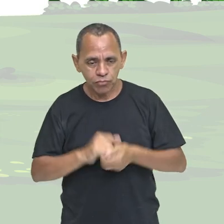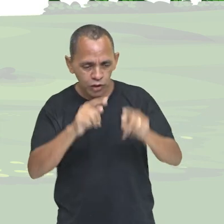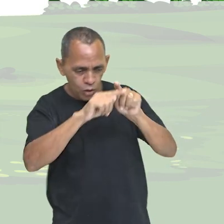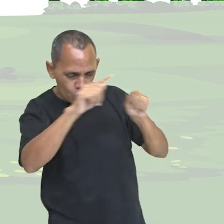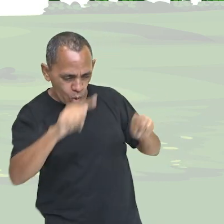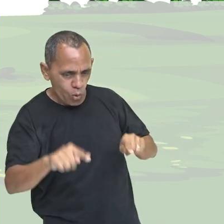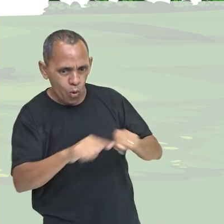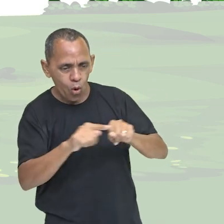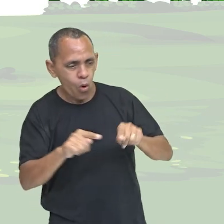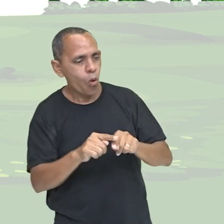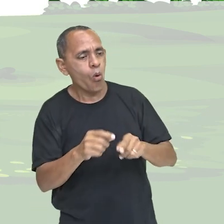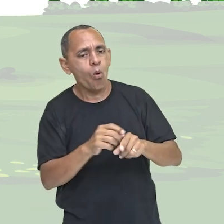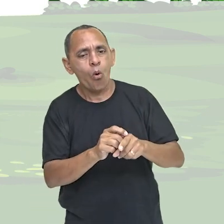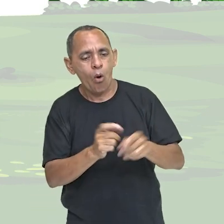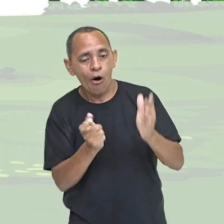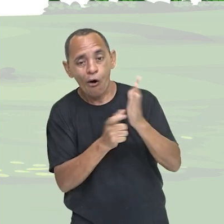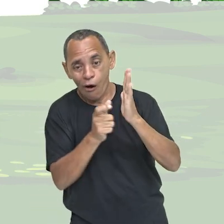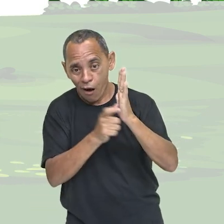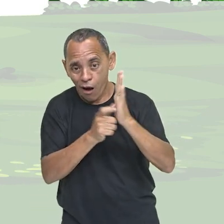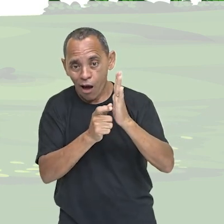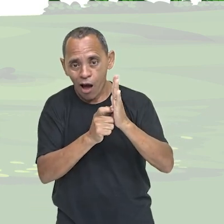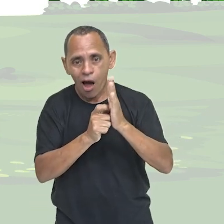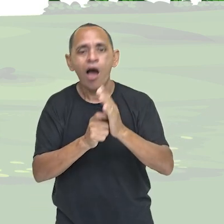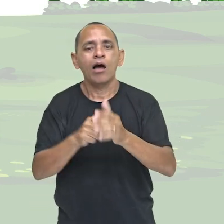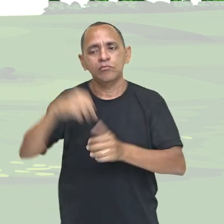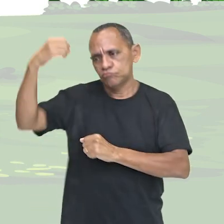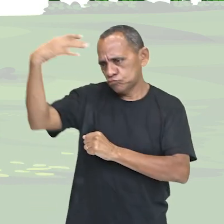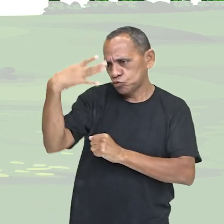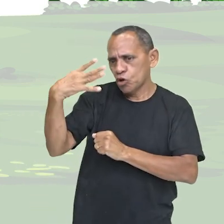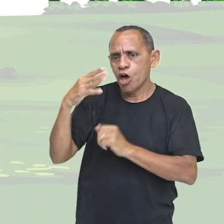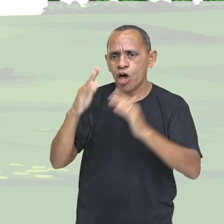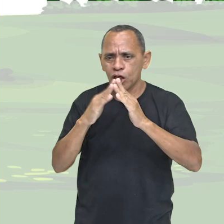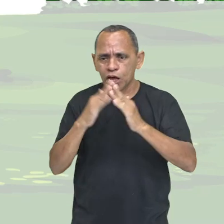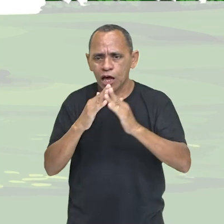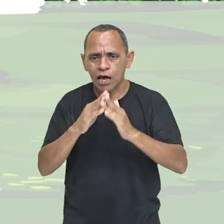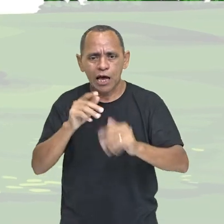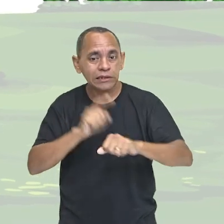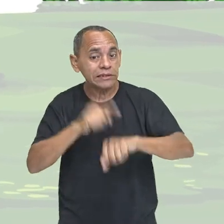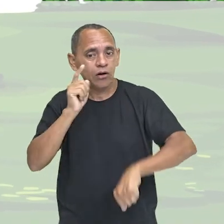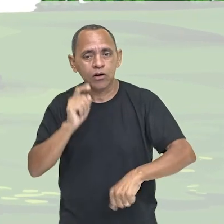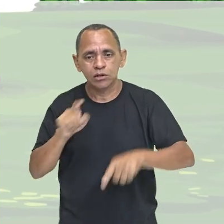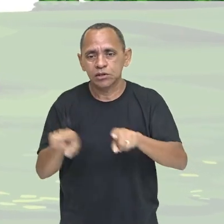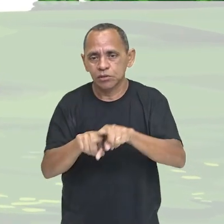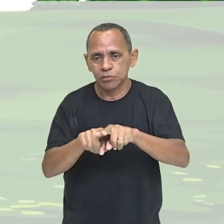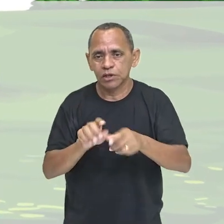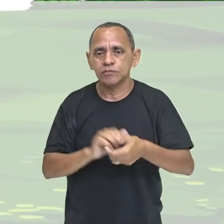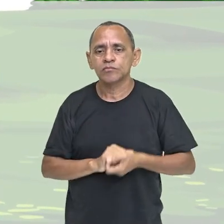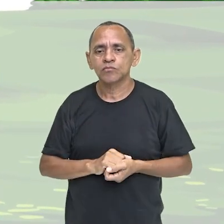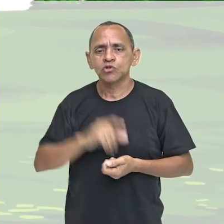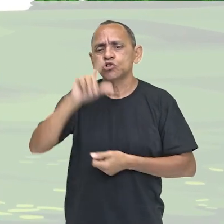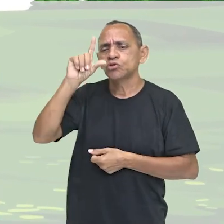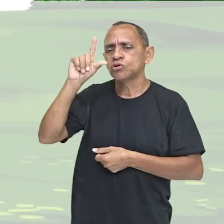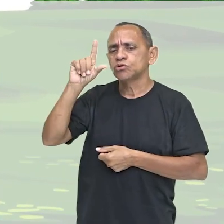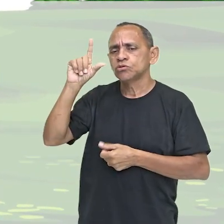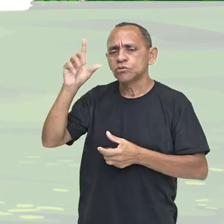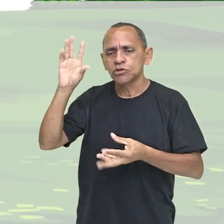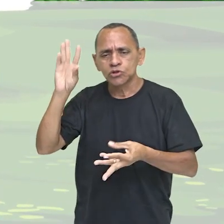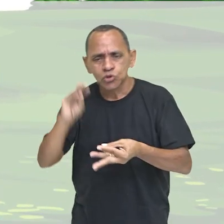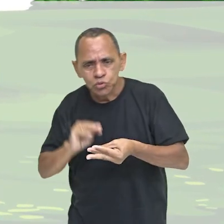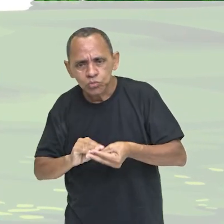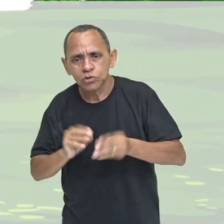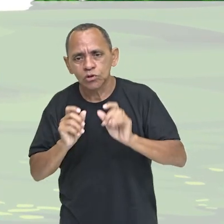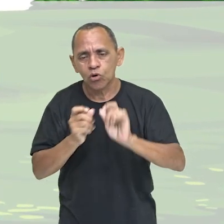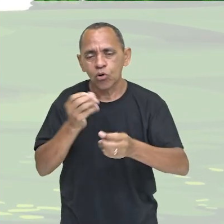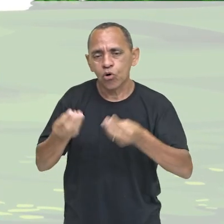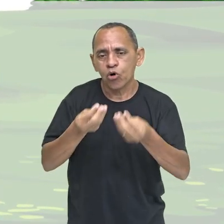as tomadas, pontos elétricos e iluminação da casa instantaneamente. Em resumo, o medidor de um imóvel com energia solar